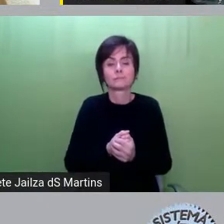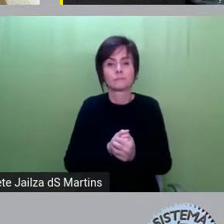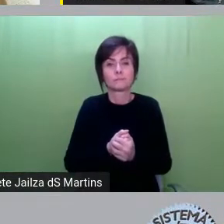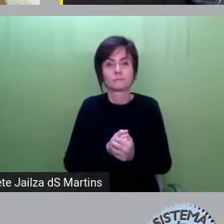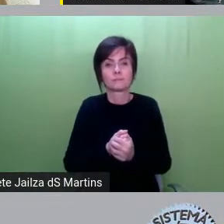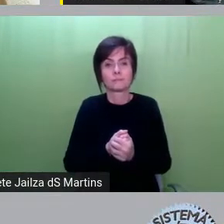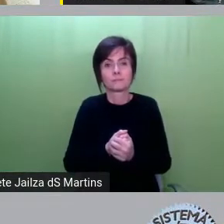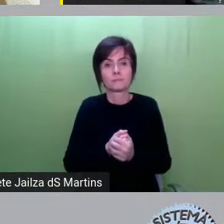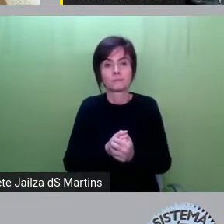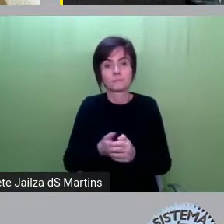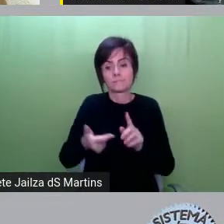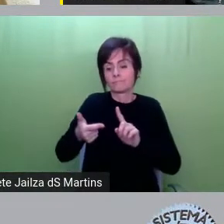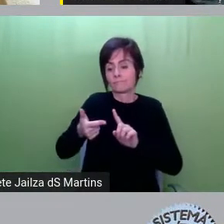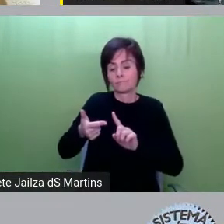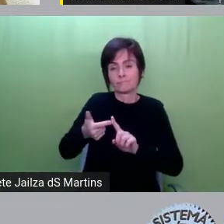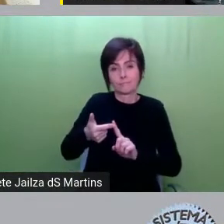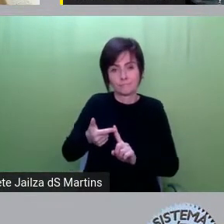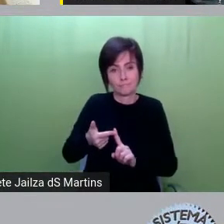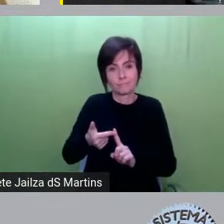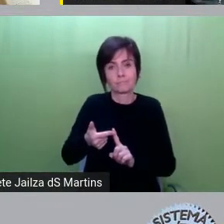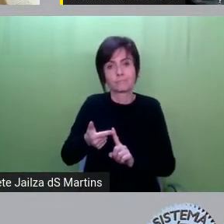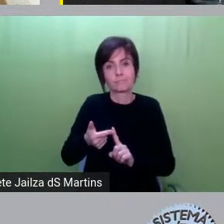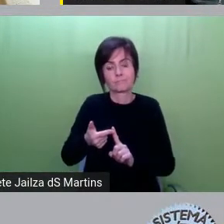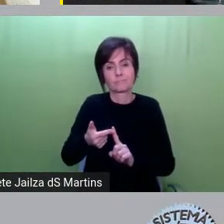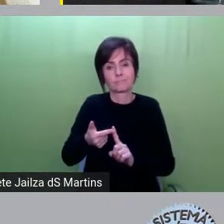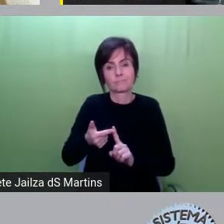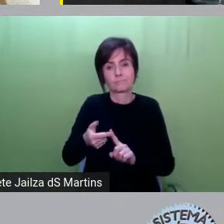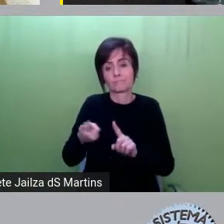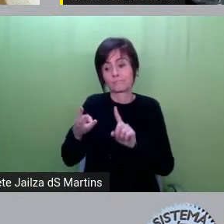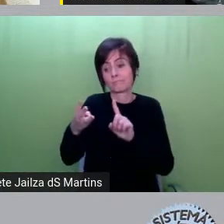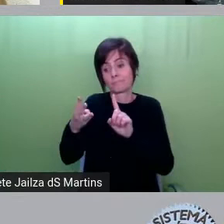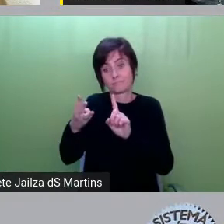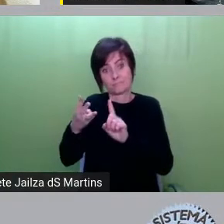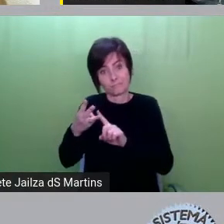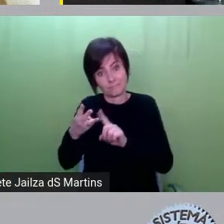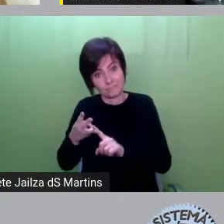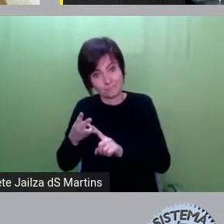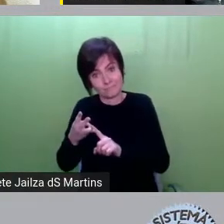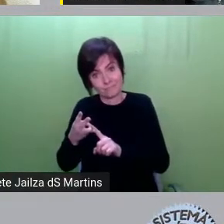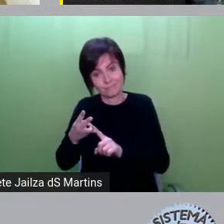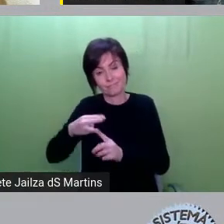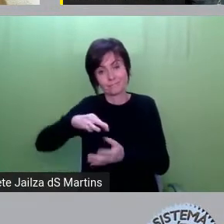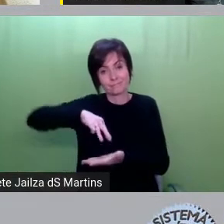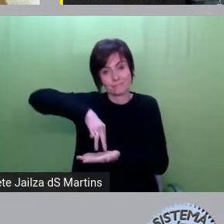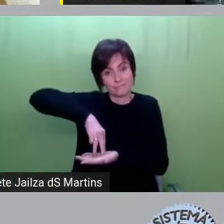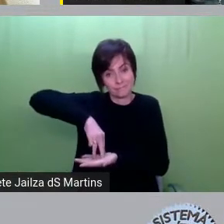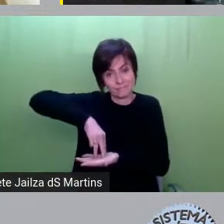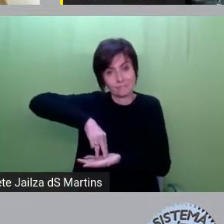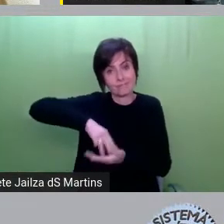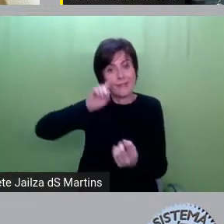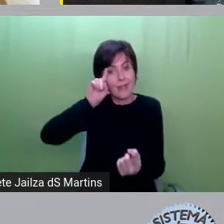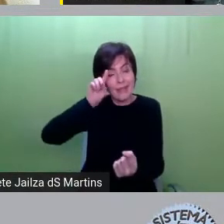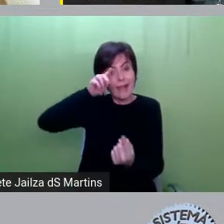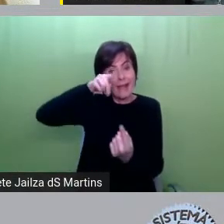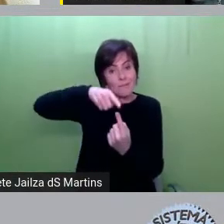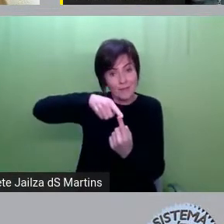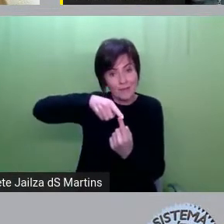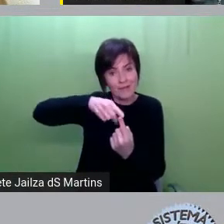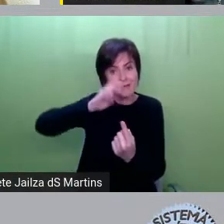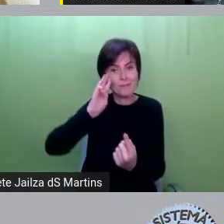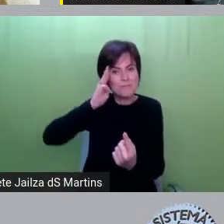está nessa segunda perna, está vendo? O tripé é das metas de inflação, do